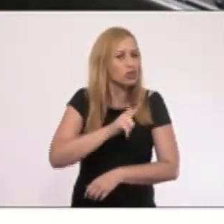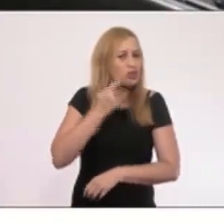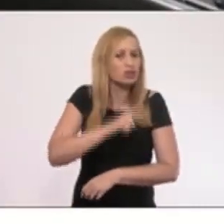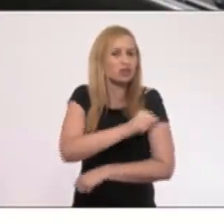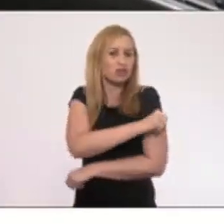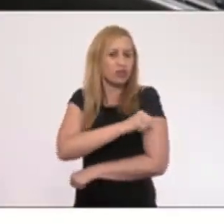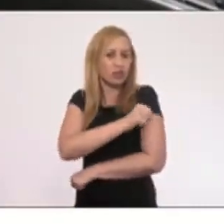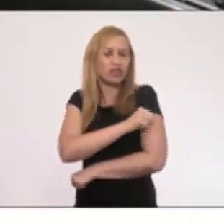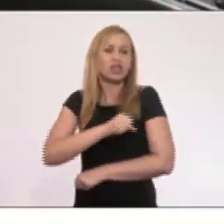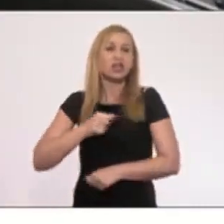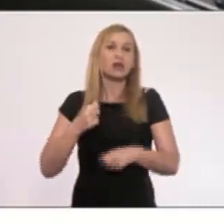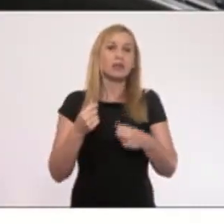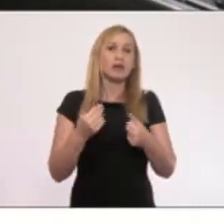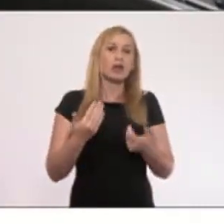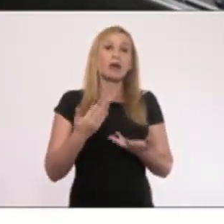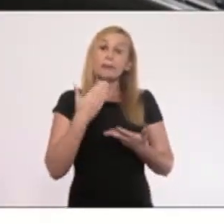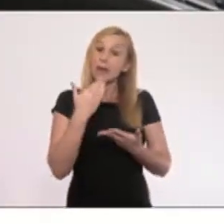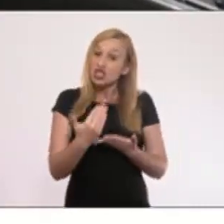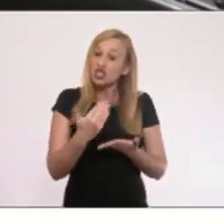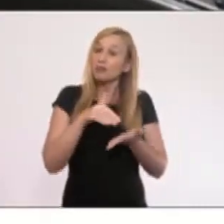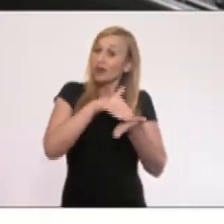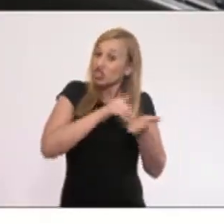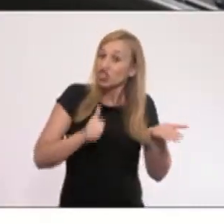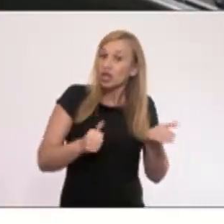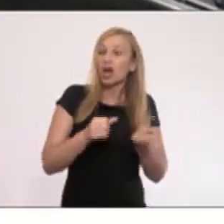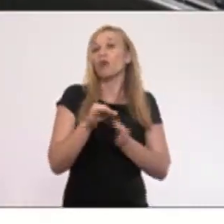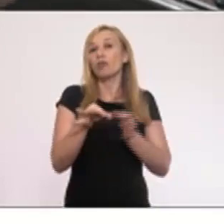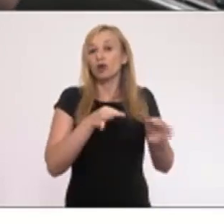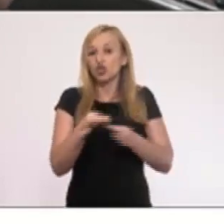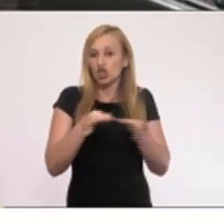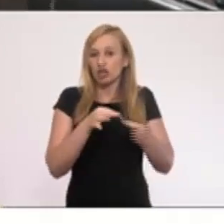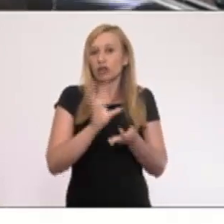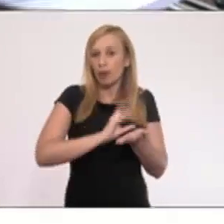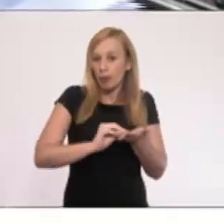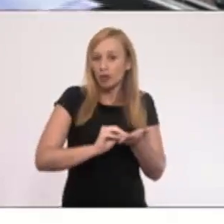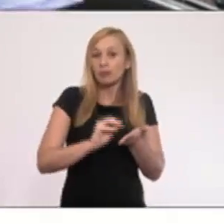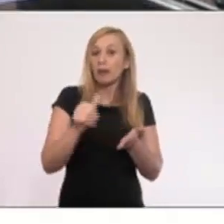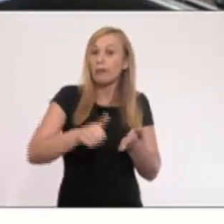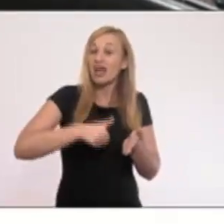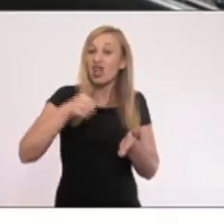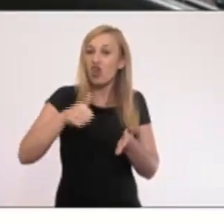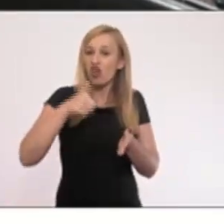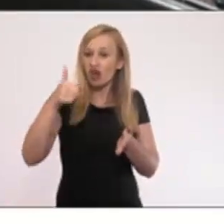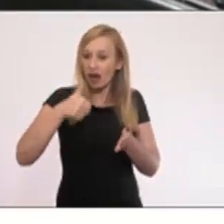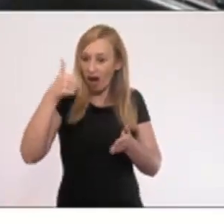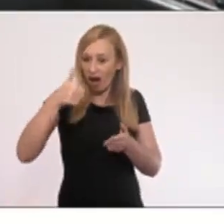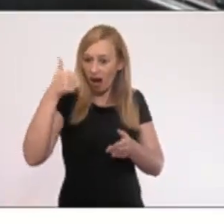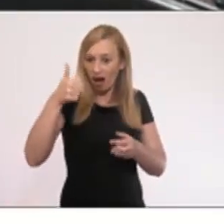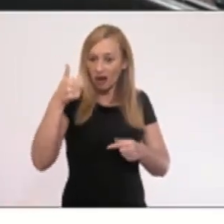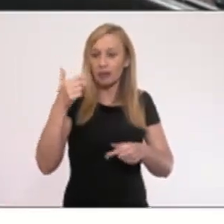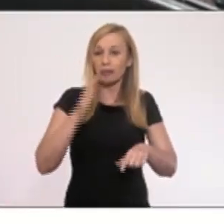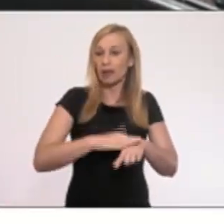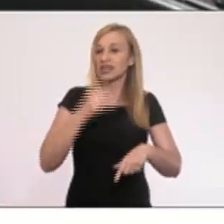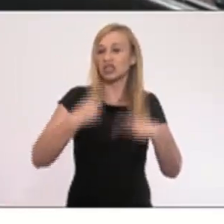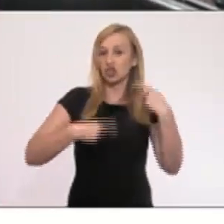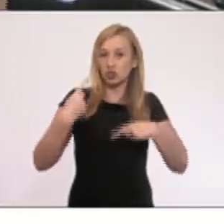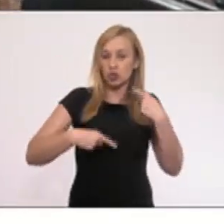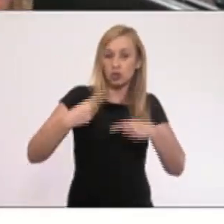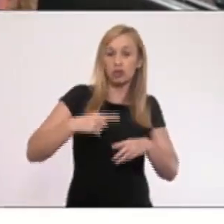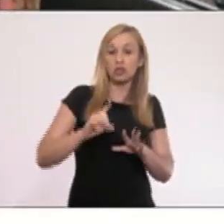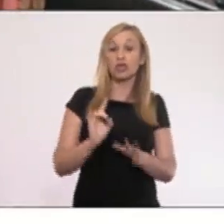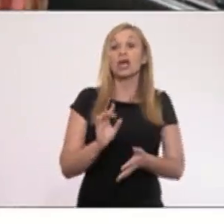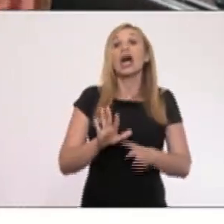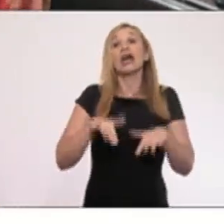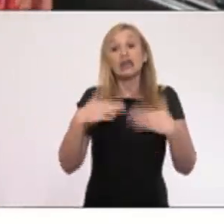Rejane para solicitar a ela que retire o projeto da pauta para melhor debate nas comissões, é apenas isso. Então,